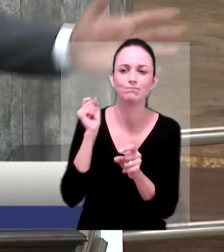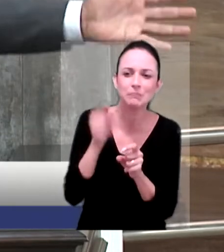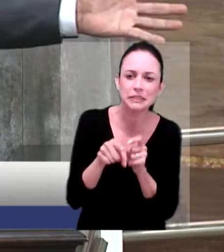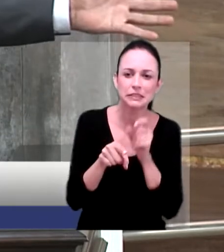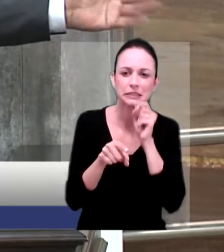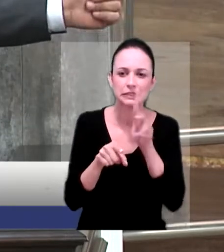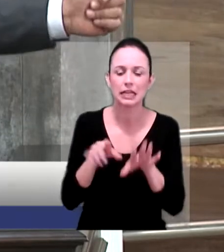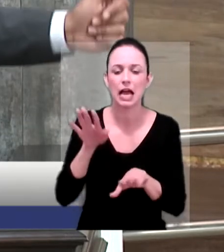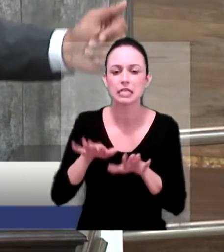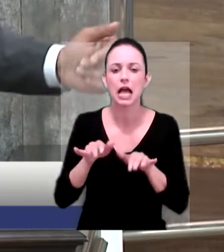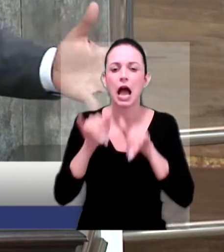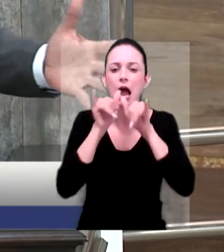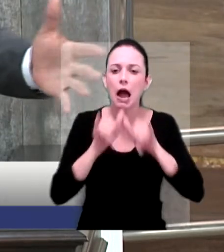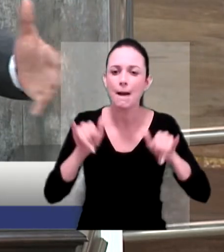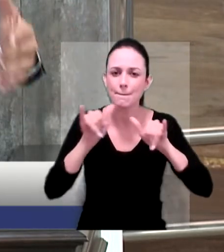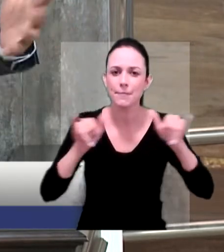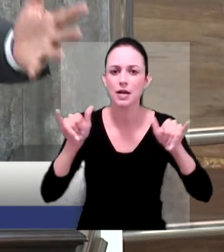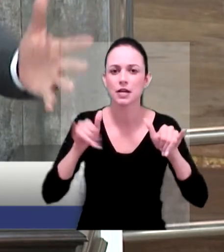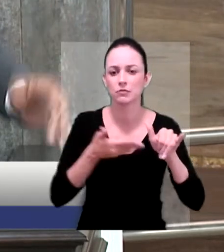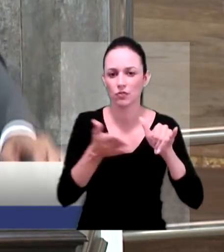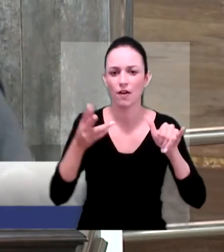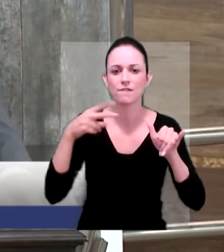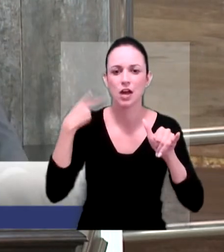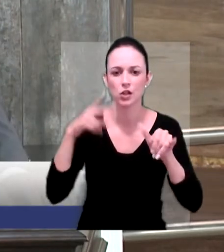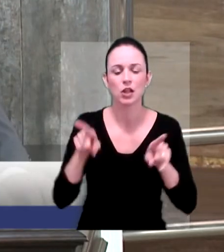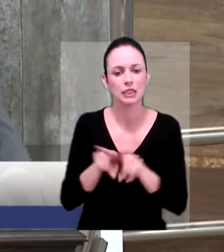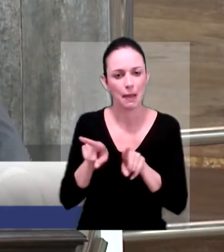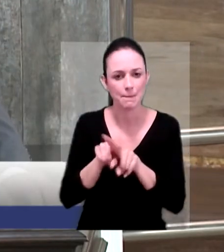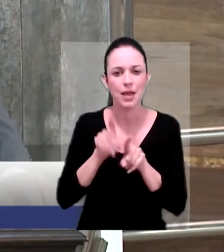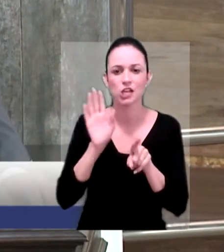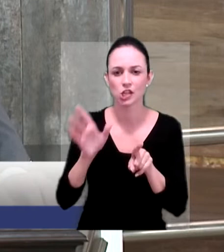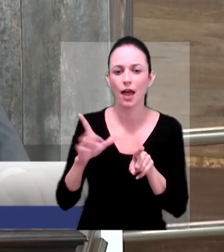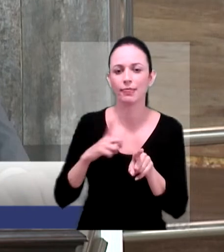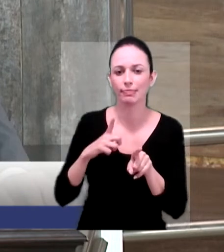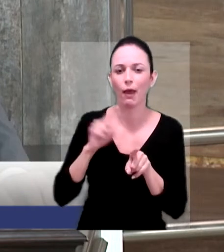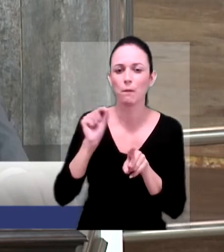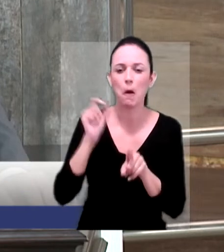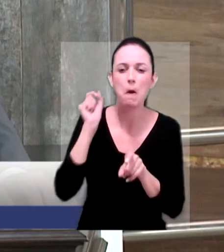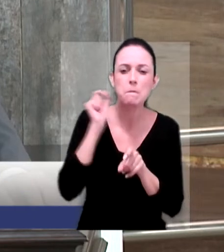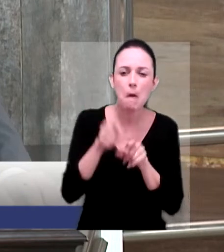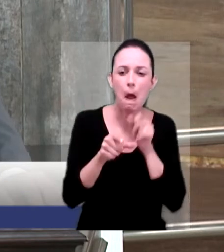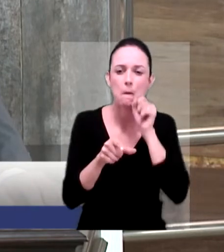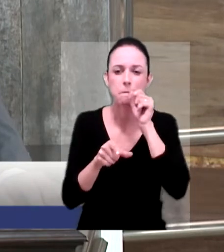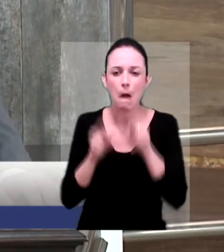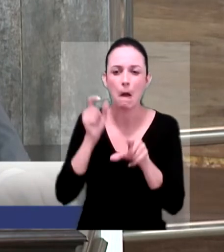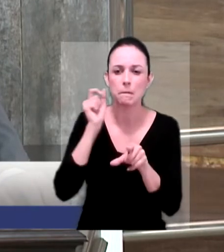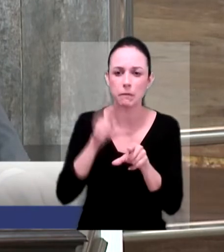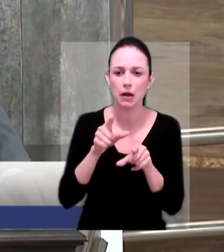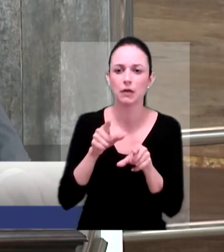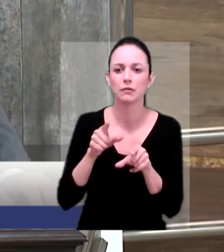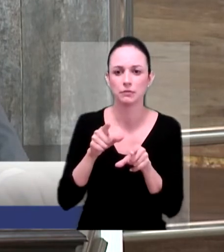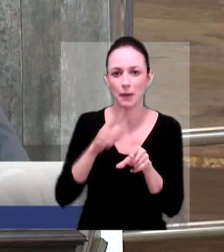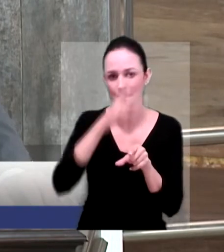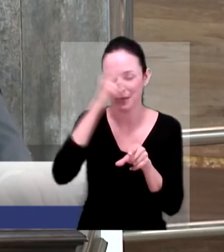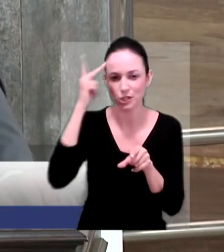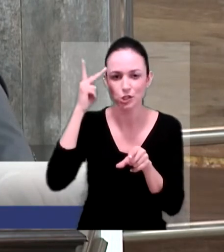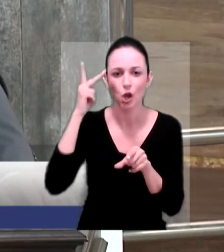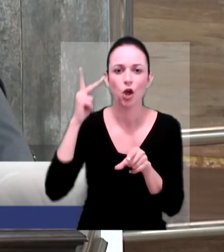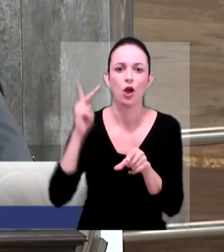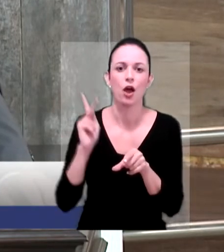passamos, vocês, vereadores, devem ter passado, acho que todos passam. Vereadores que, para subir, para fazer o voto,